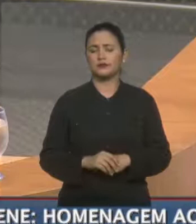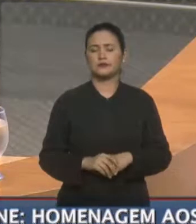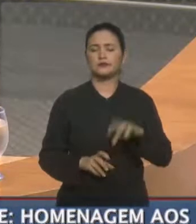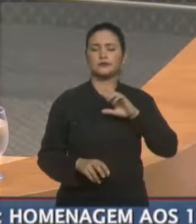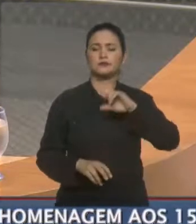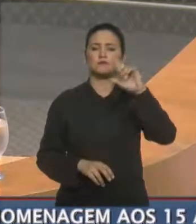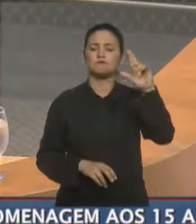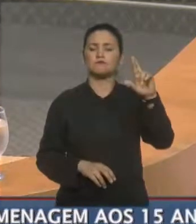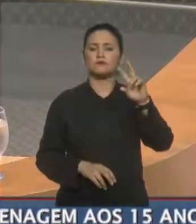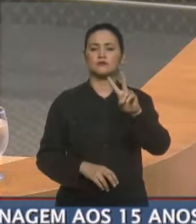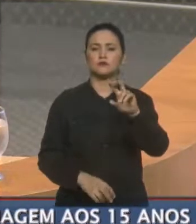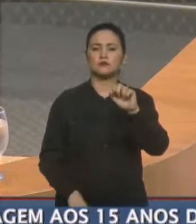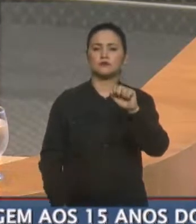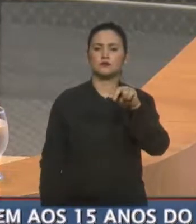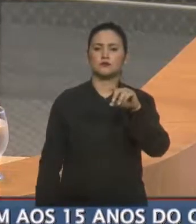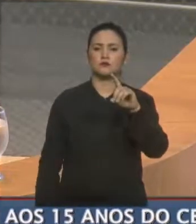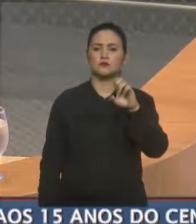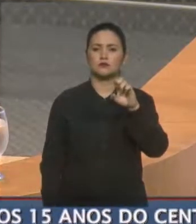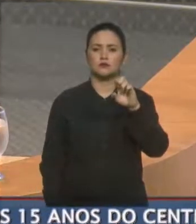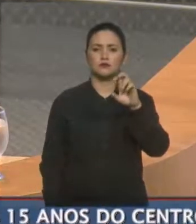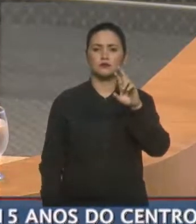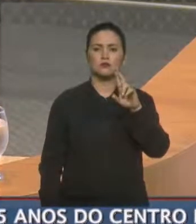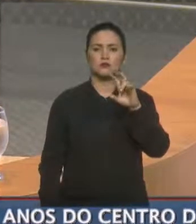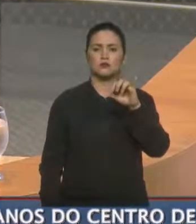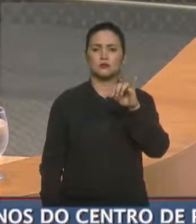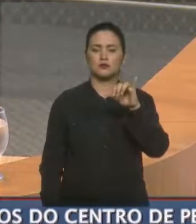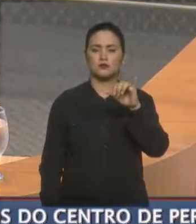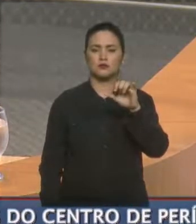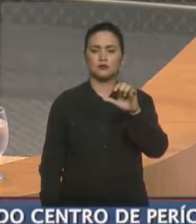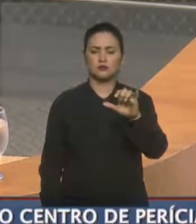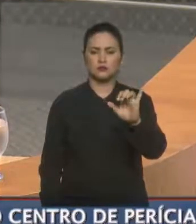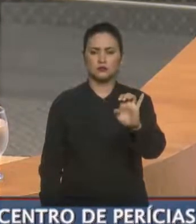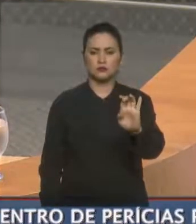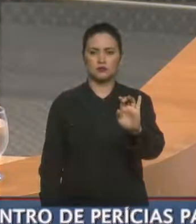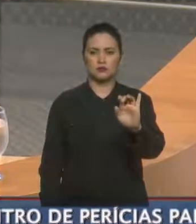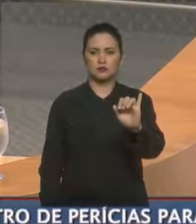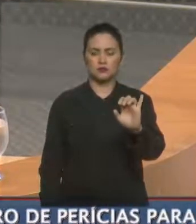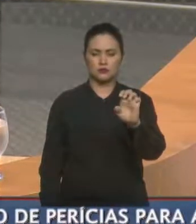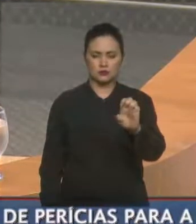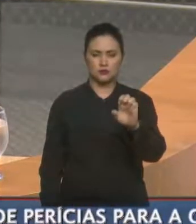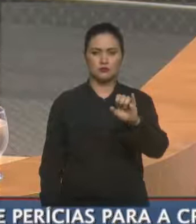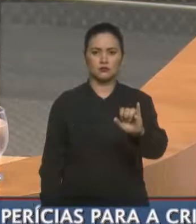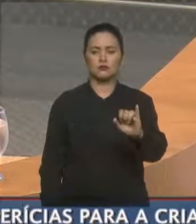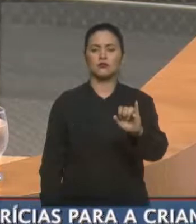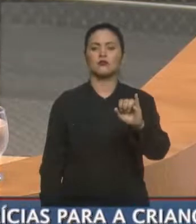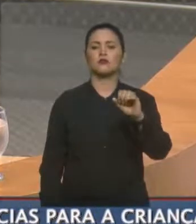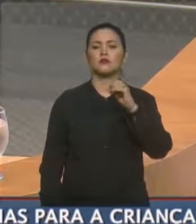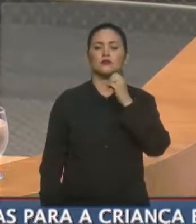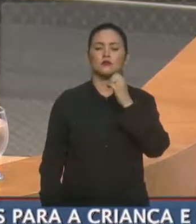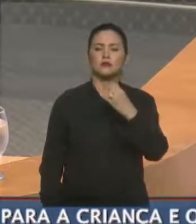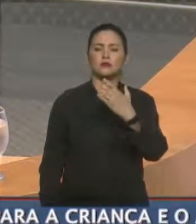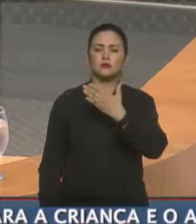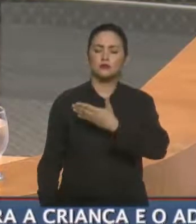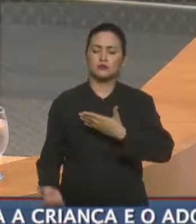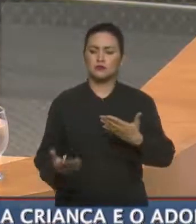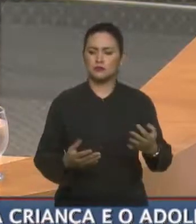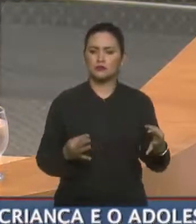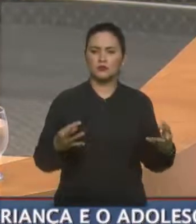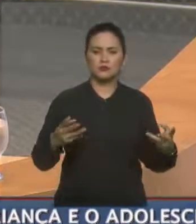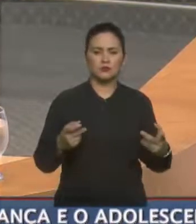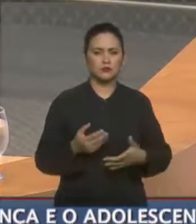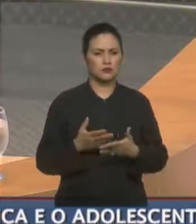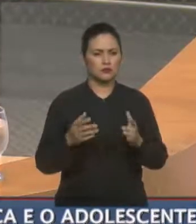todos os peritos oficiais que elaboram no Centro de Perícias da Criança e do Adolescente, né, principalmente os colegas médicos